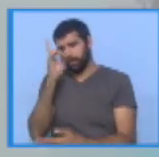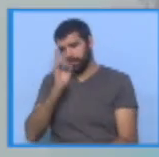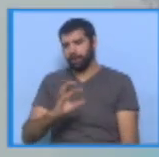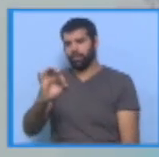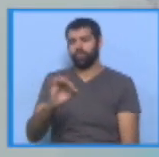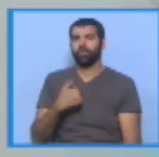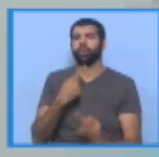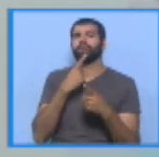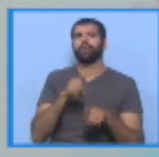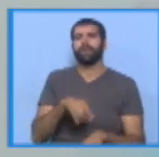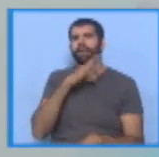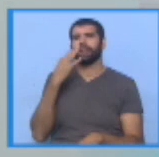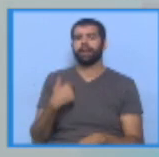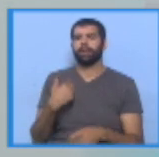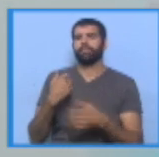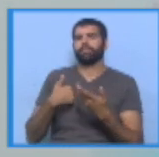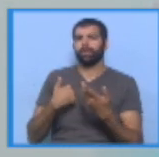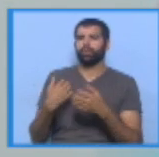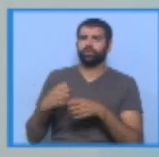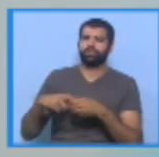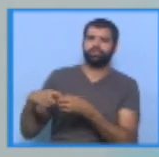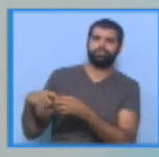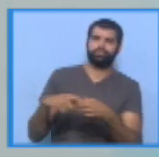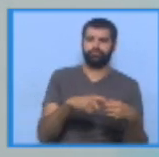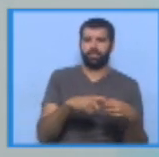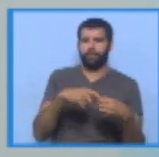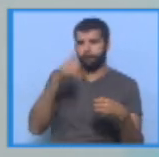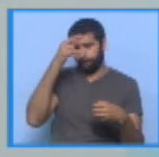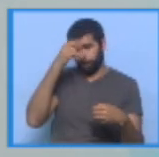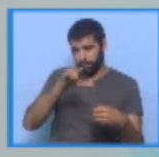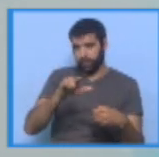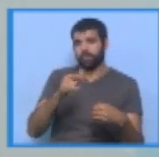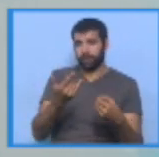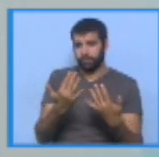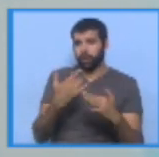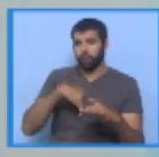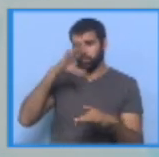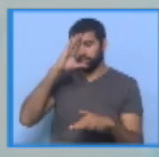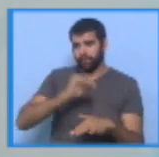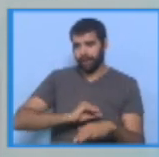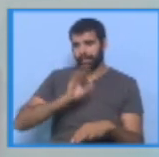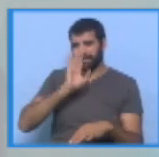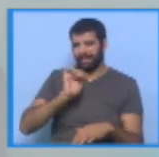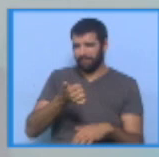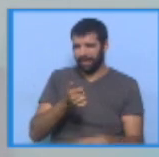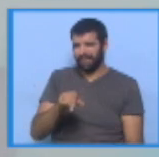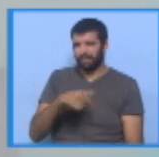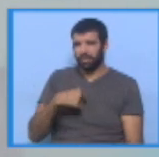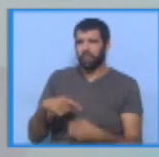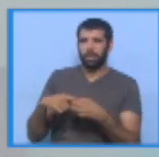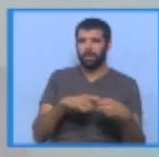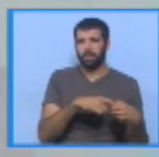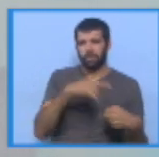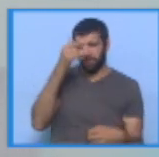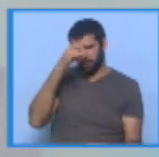Voltando ao facto curioso dos andores serem puxados pelas juntas de bois, não sei se é correto, penso que estas juntas de bois estão